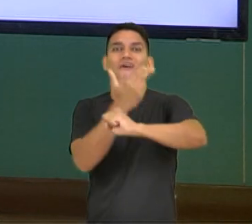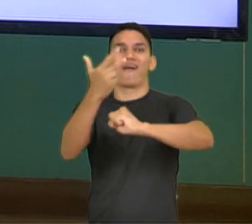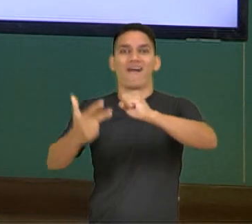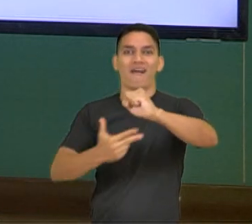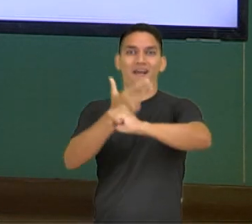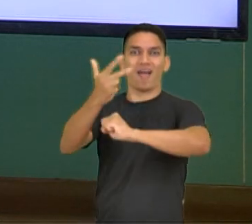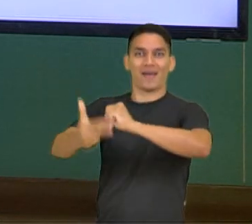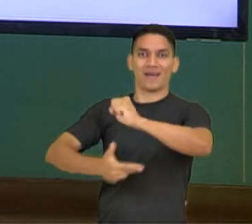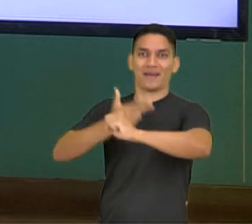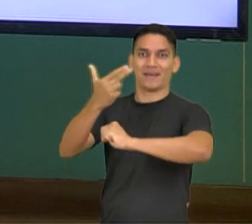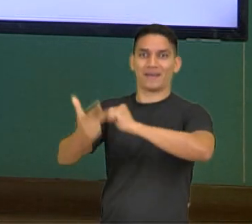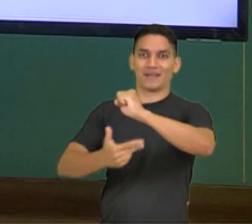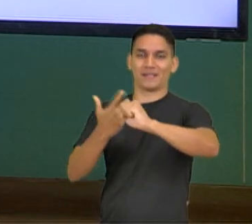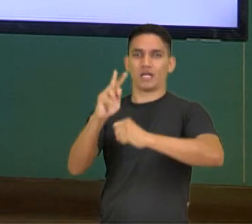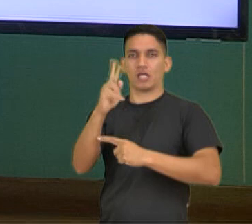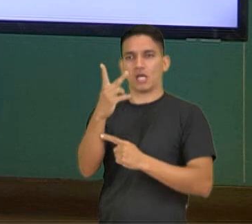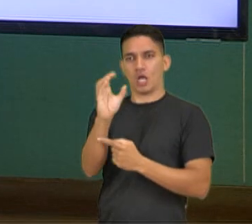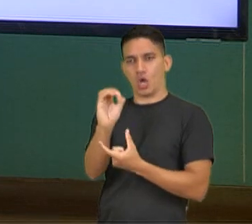homocíclicas, tá?